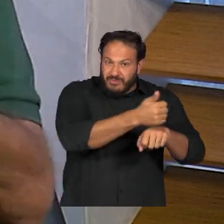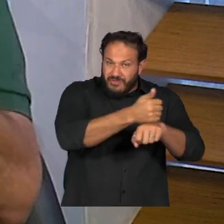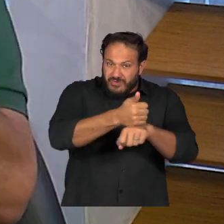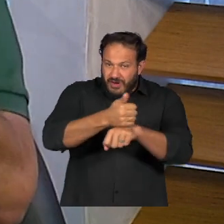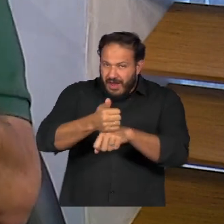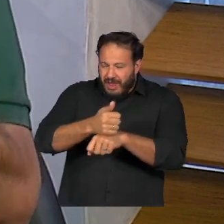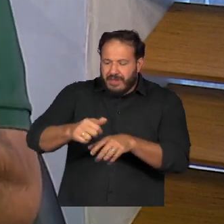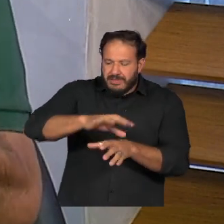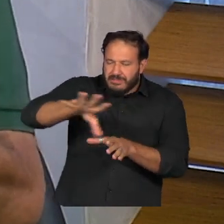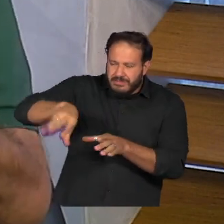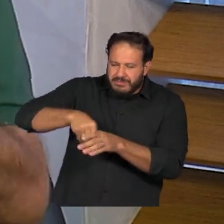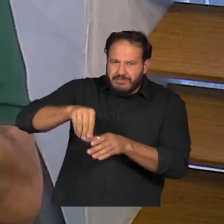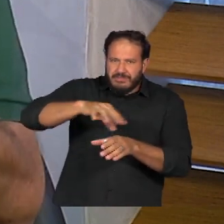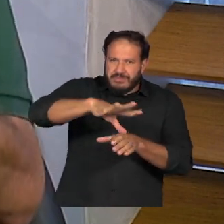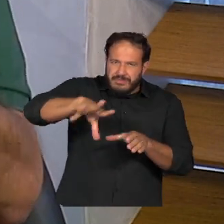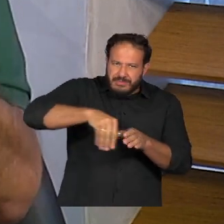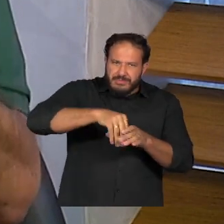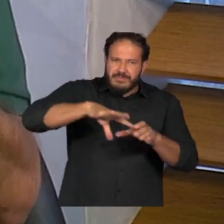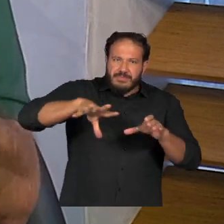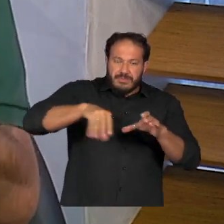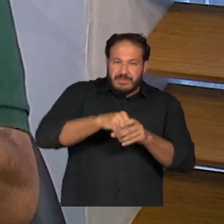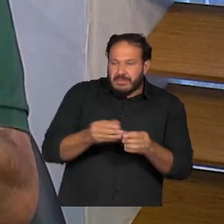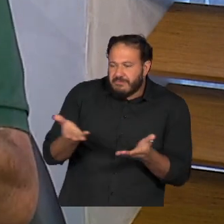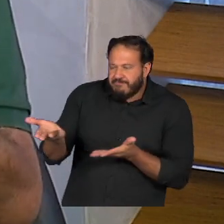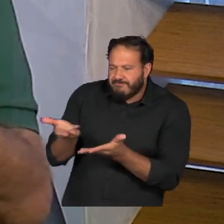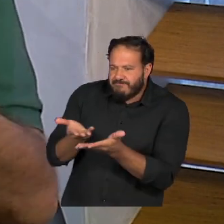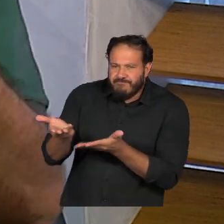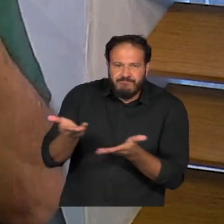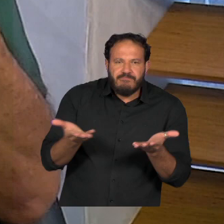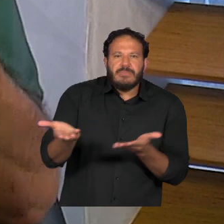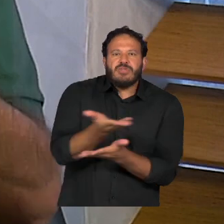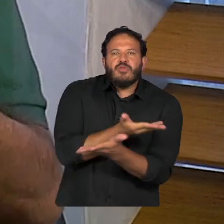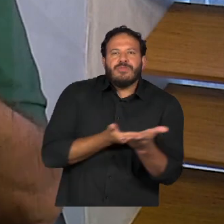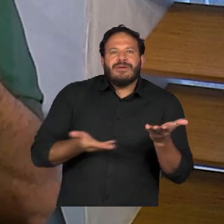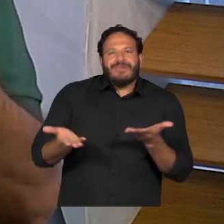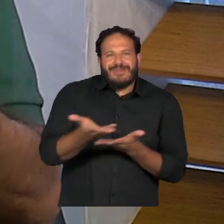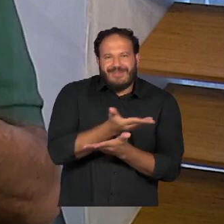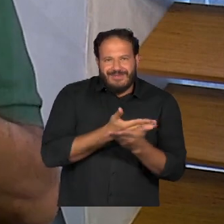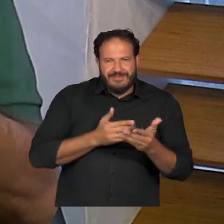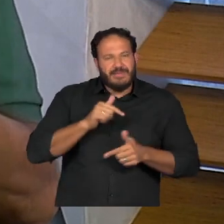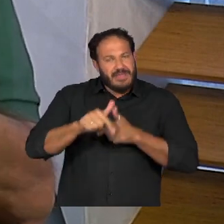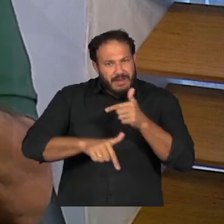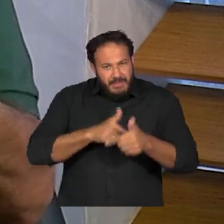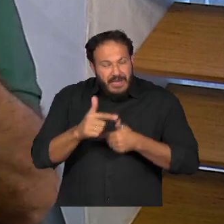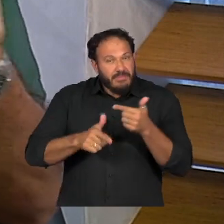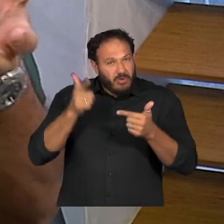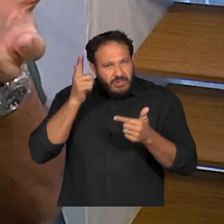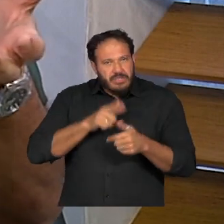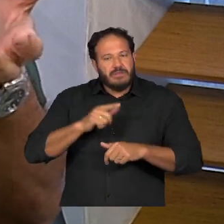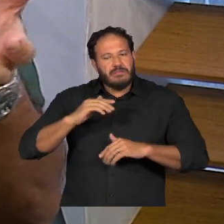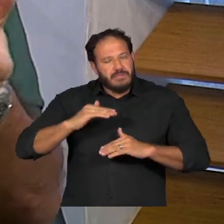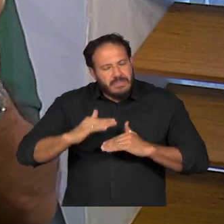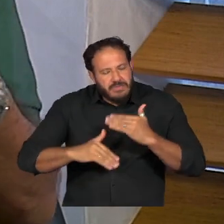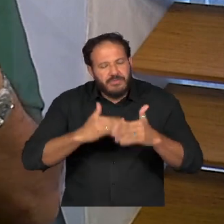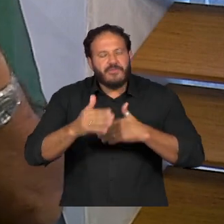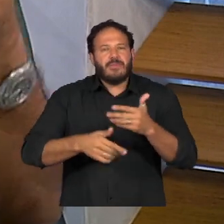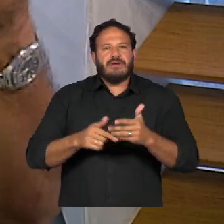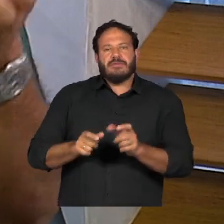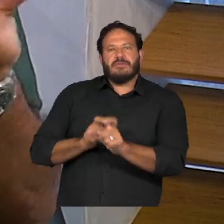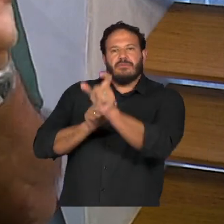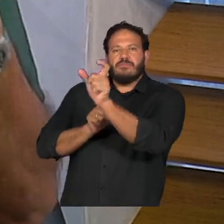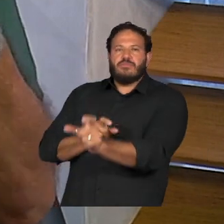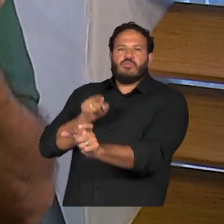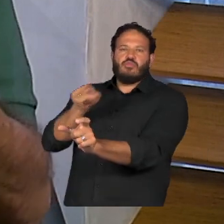trabalham de forma integrada que trabalham de forma multidisciplinar para que seja desenvolvido essa integralidade da